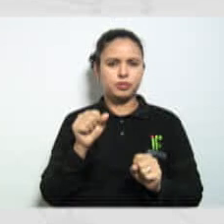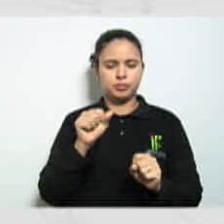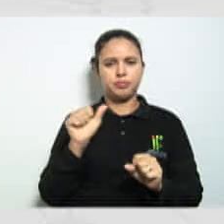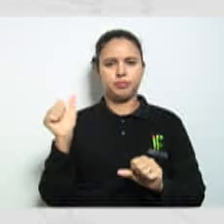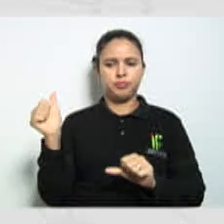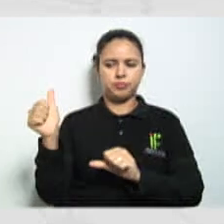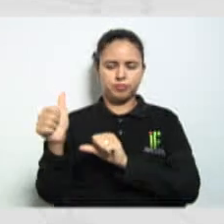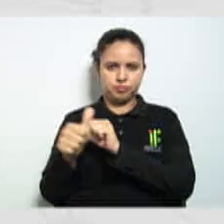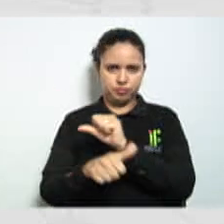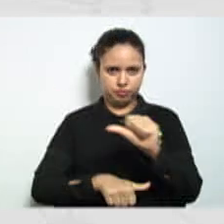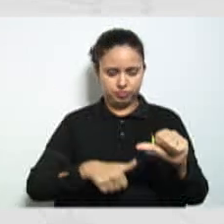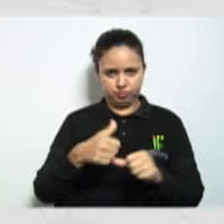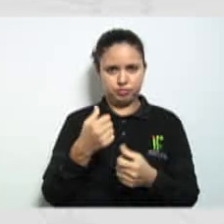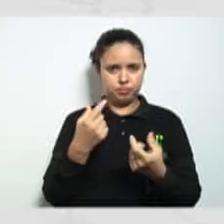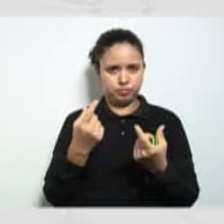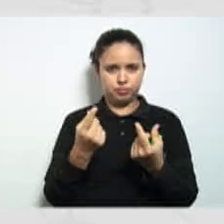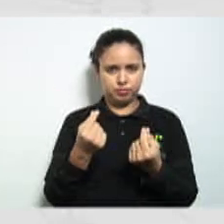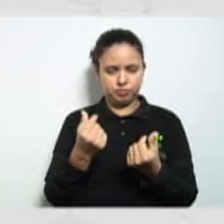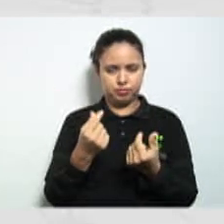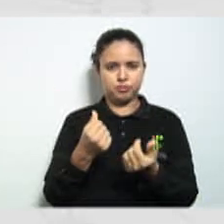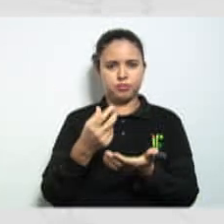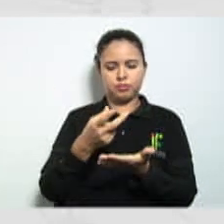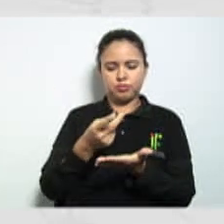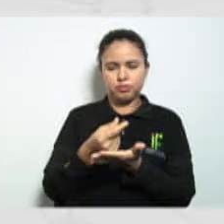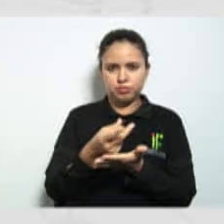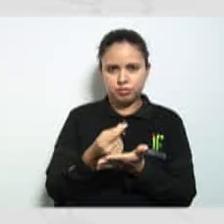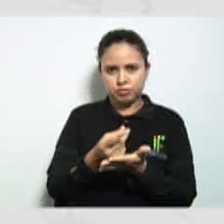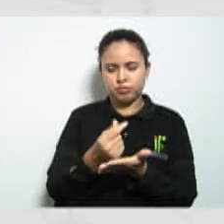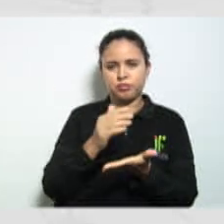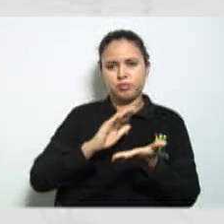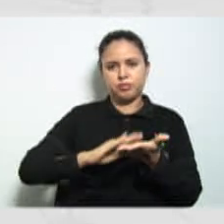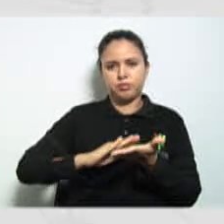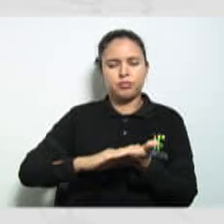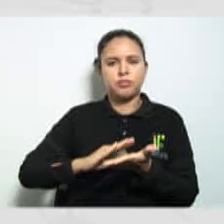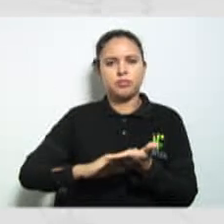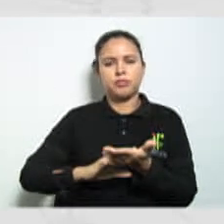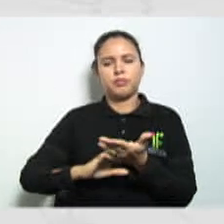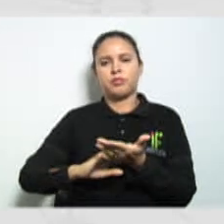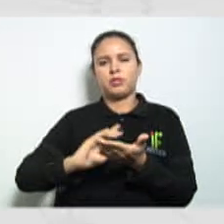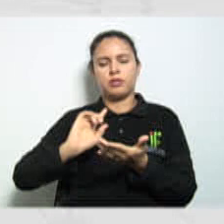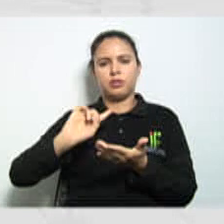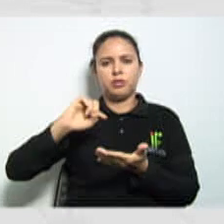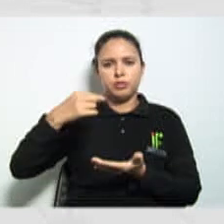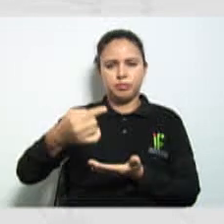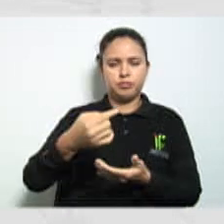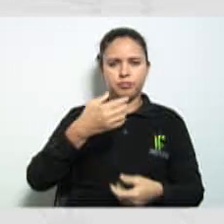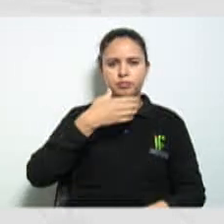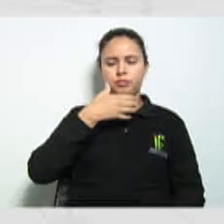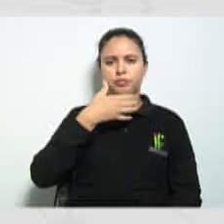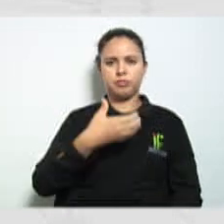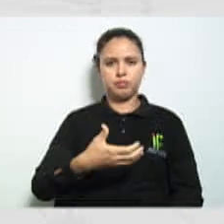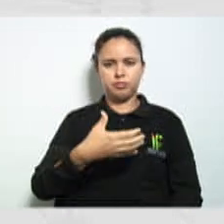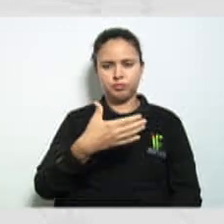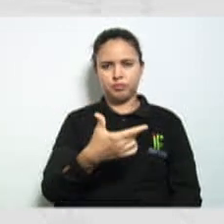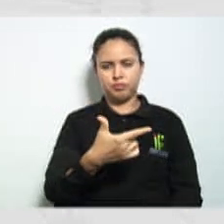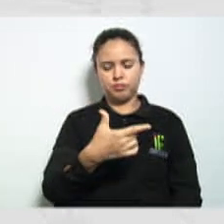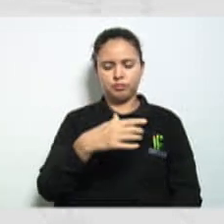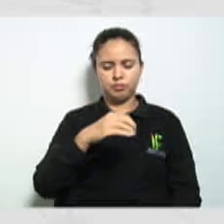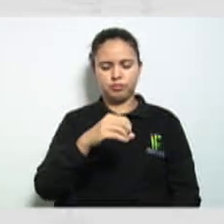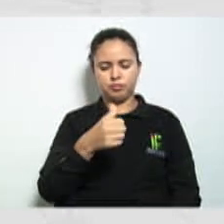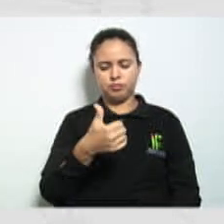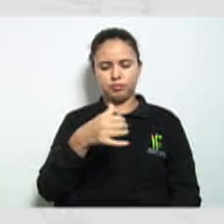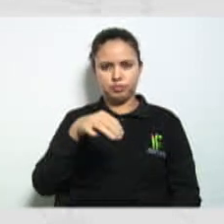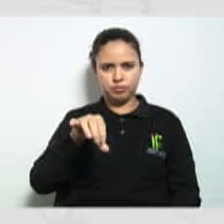recurso financeiro, ou seja, em dinheiro, conversível em dinheiro após dezembro de 2019, ou seja,